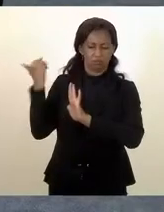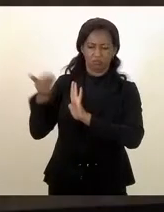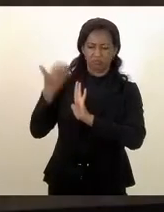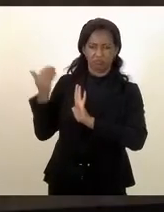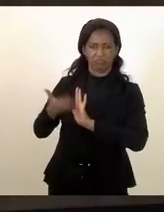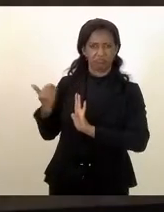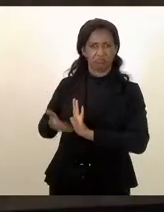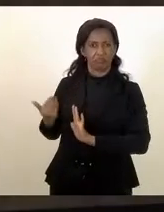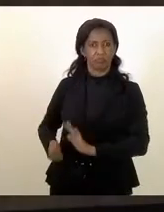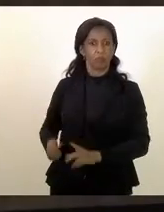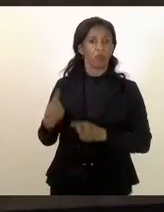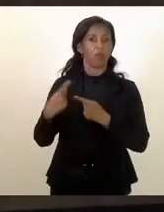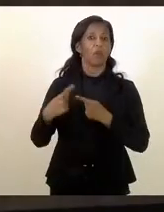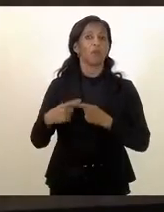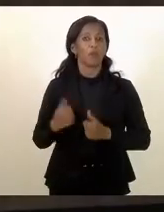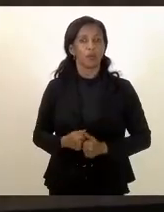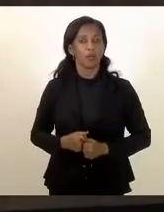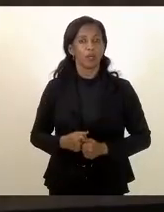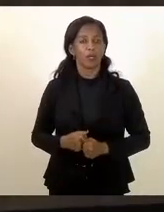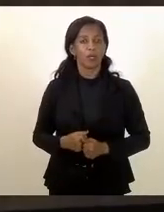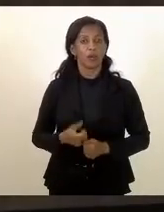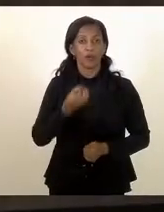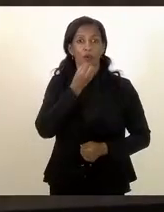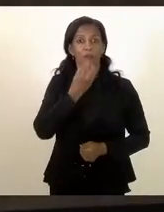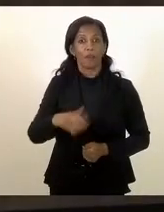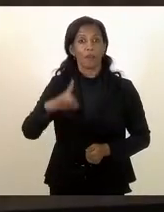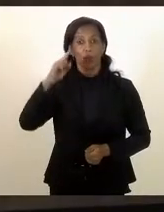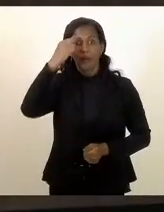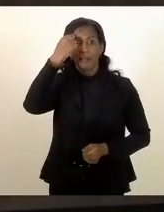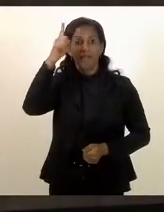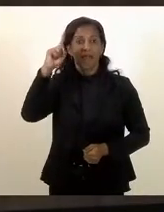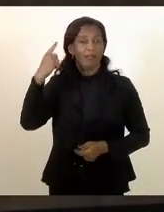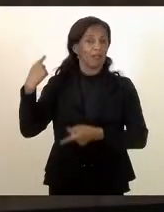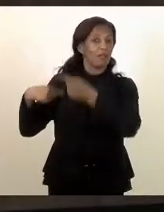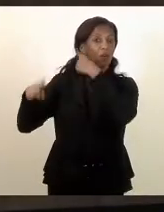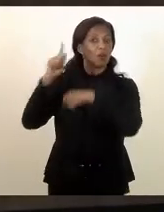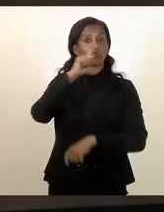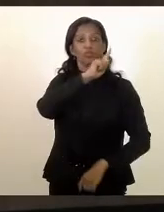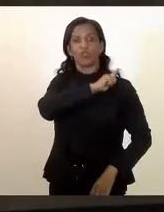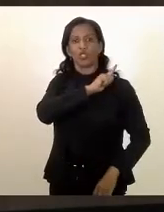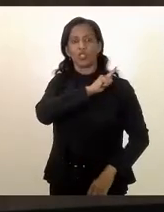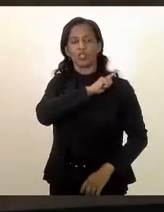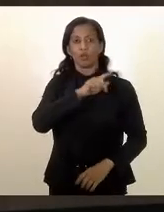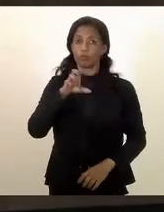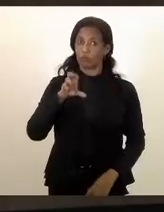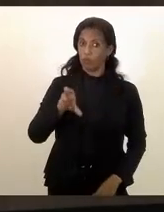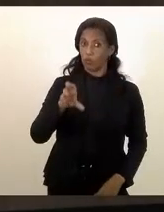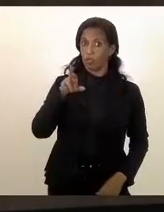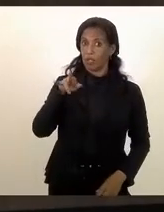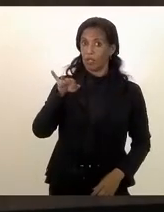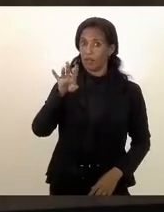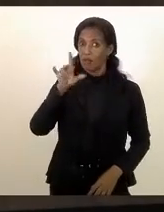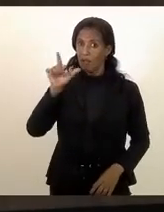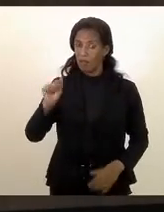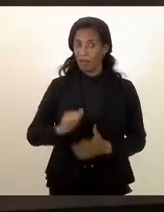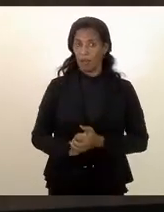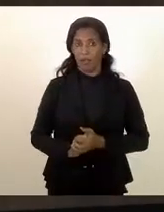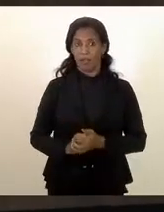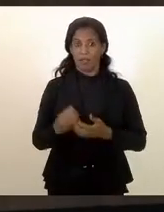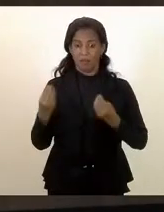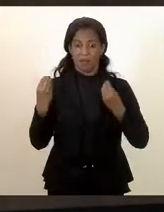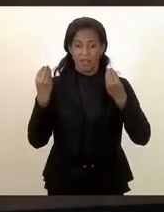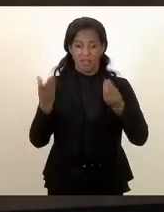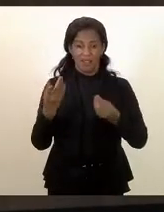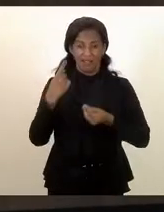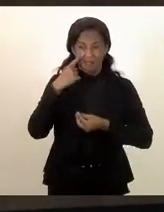justamente por ter sido uma boa ideia da gestão anterior do prefeito Marcelo Crivella e para ele não dar a mão